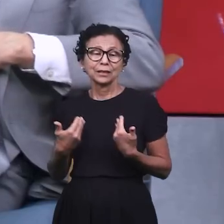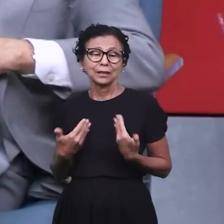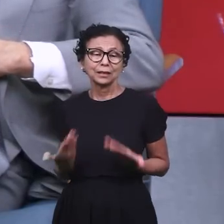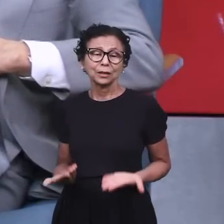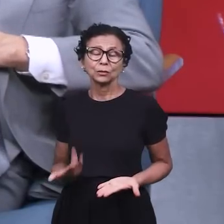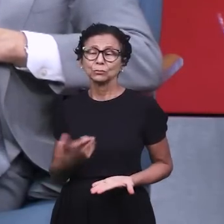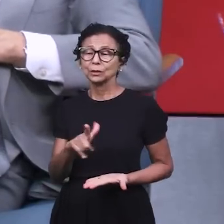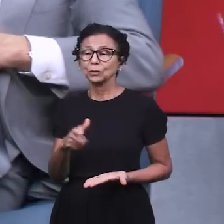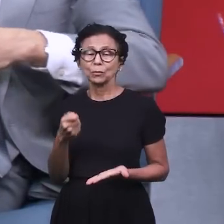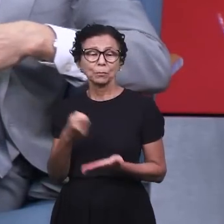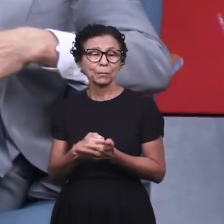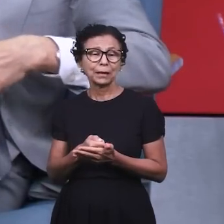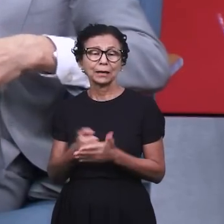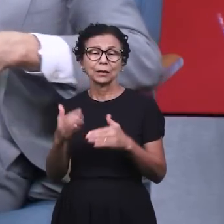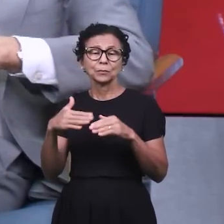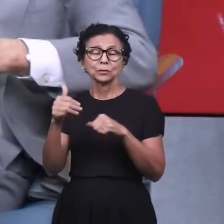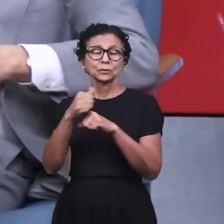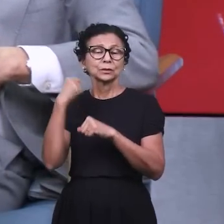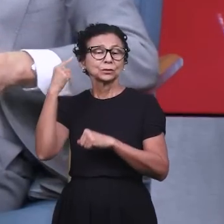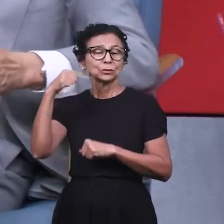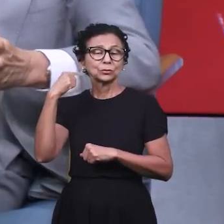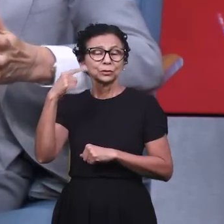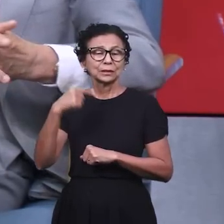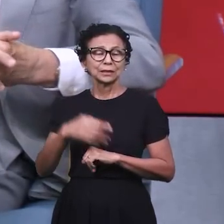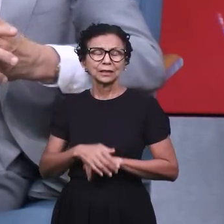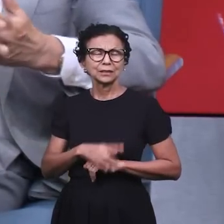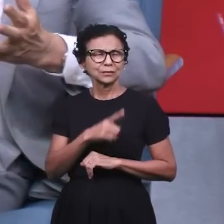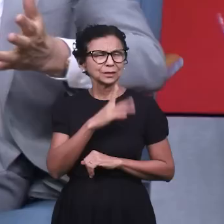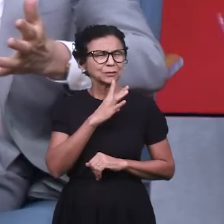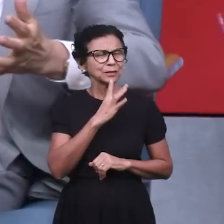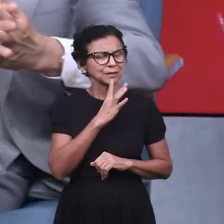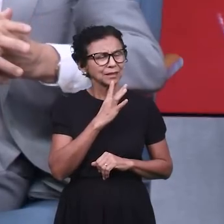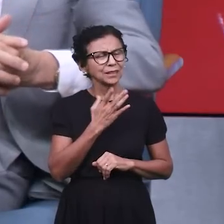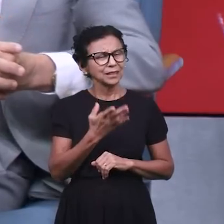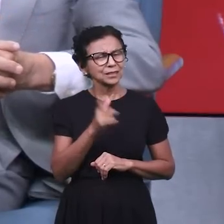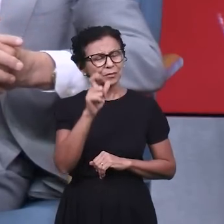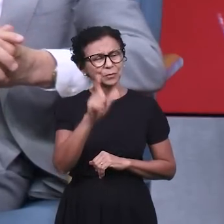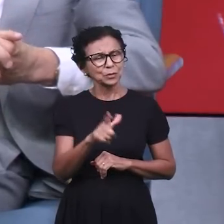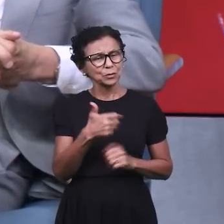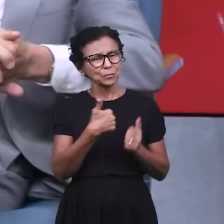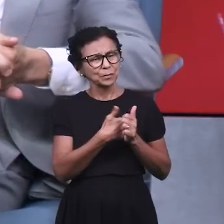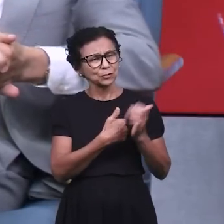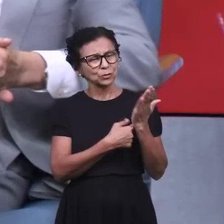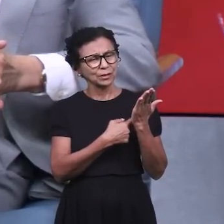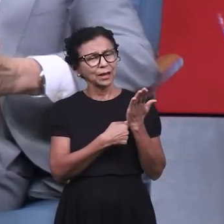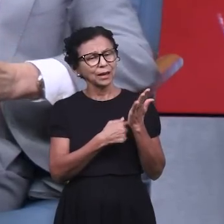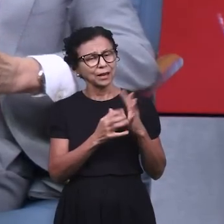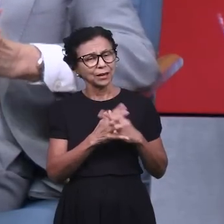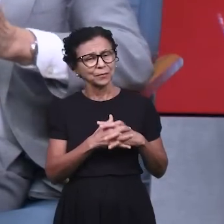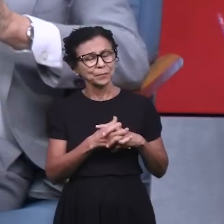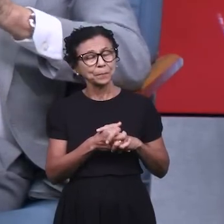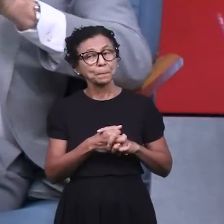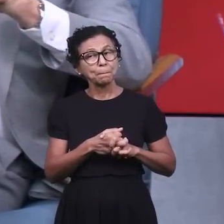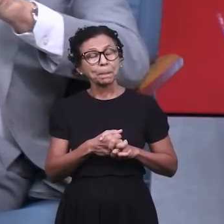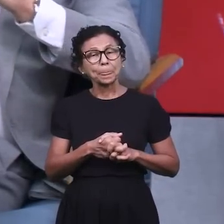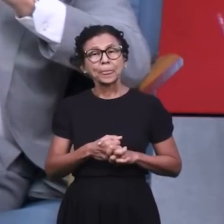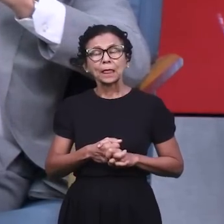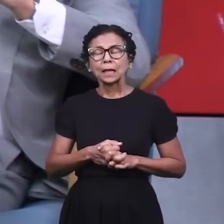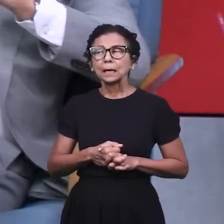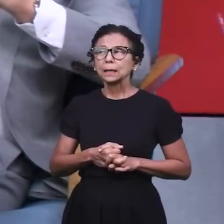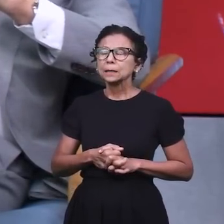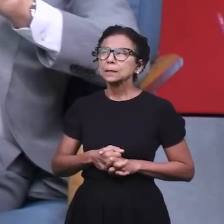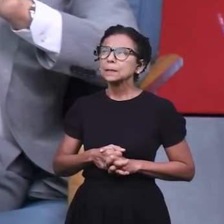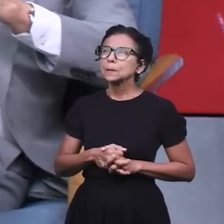eu não tenho como pagar um advogado. Você não tem alguém na igreja que podia me acompanhar? E na